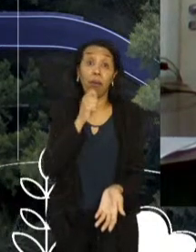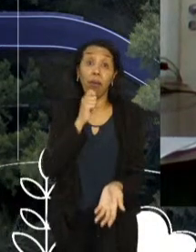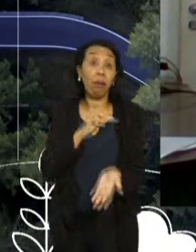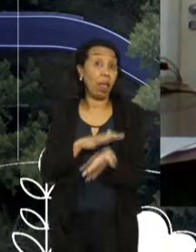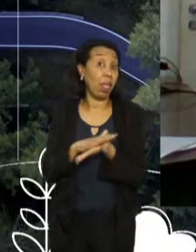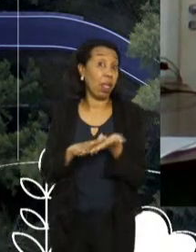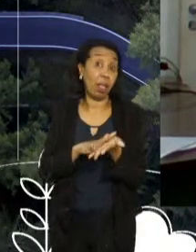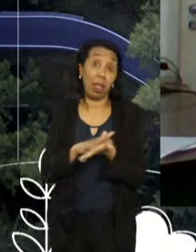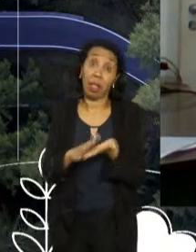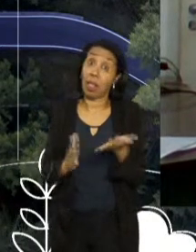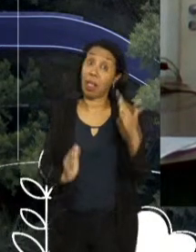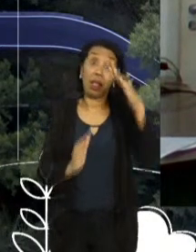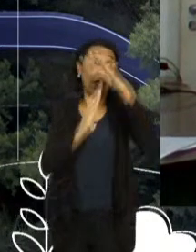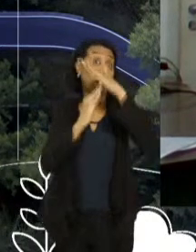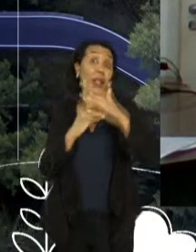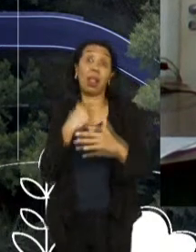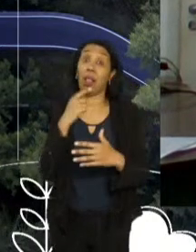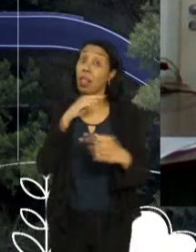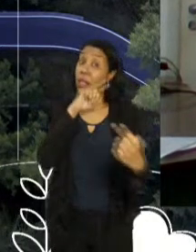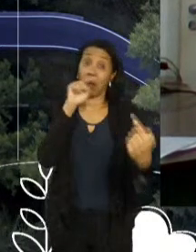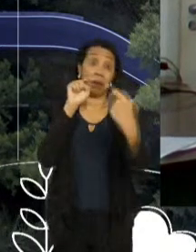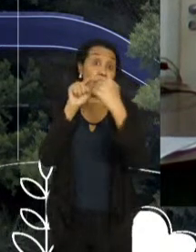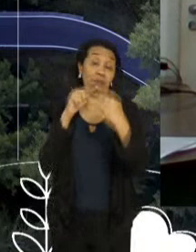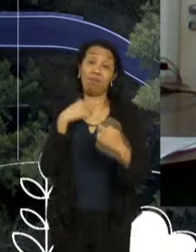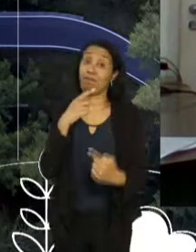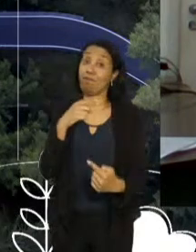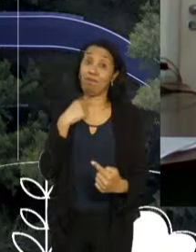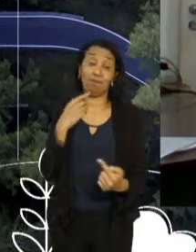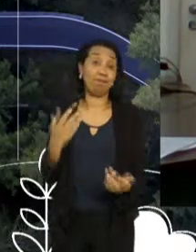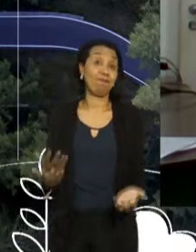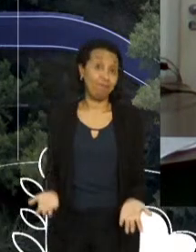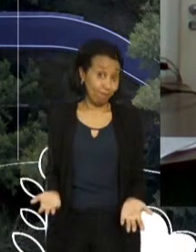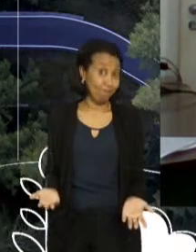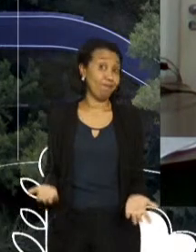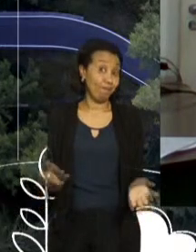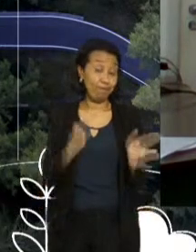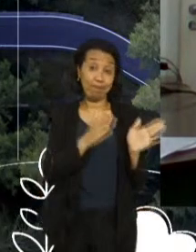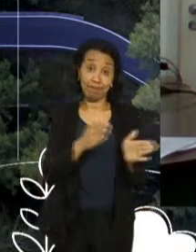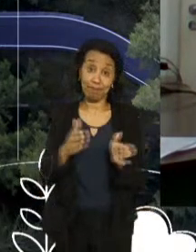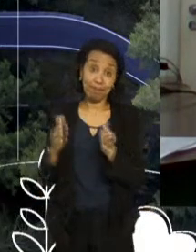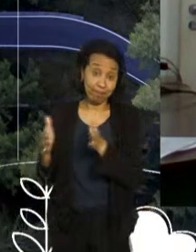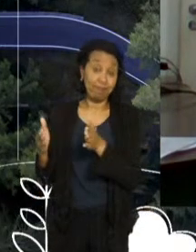ainda a plena, digamos, adoção dos padrões de qualidade do ar